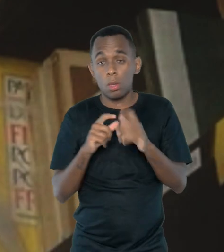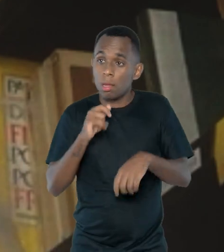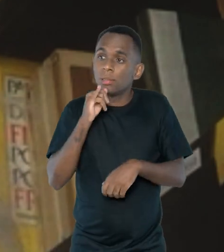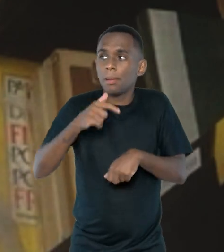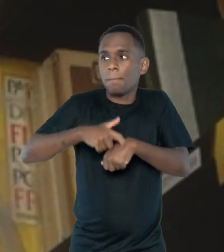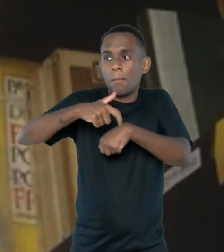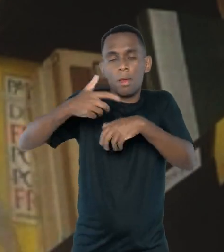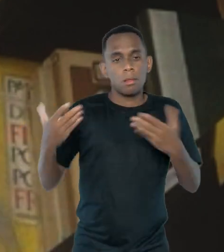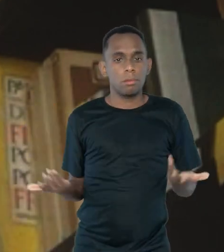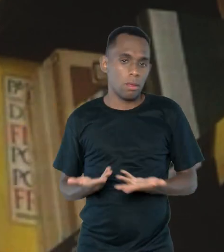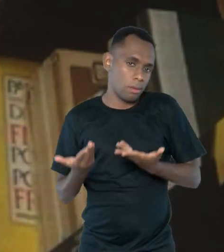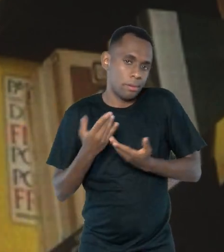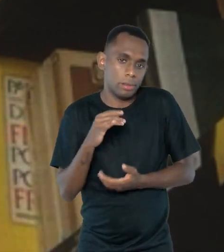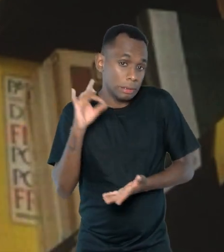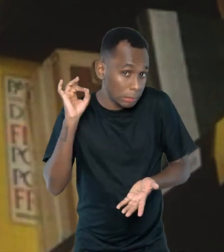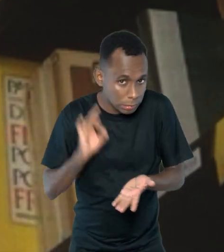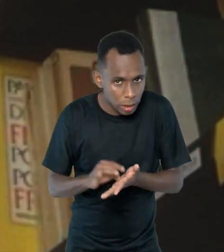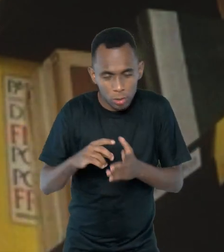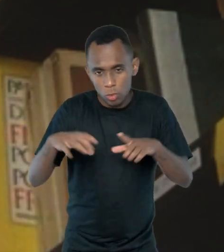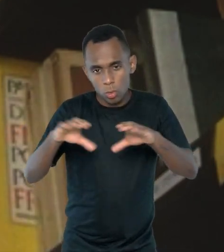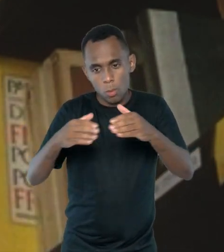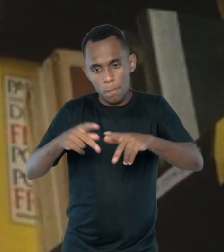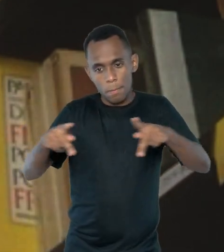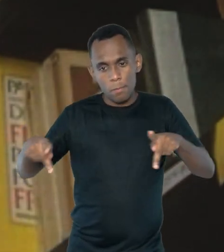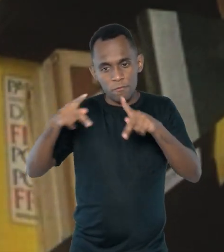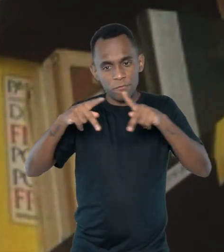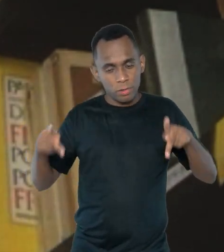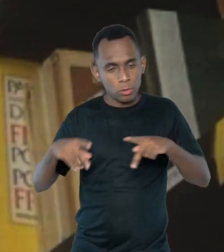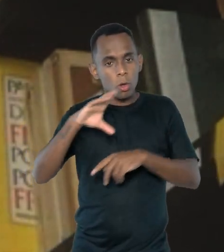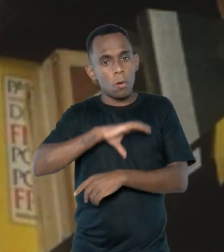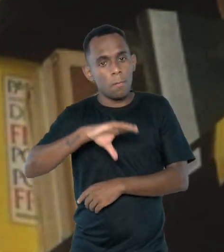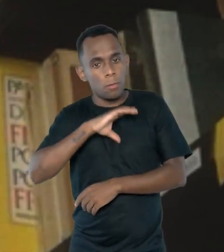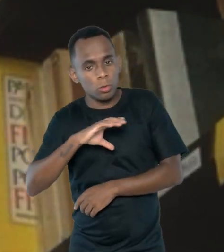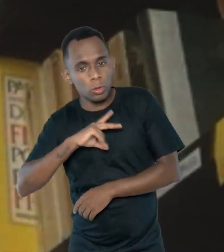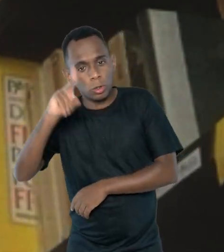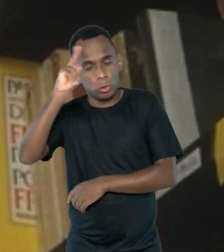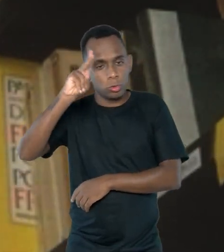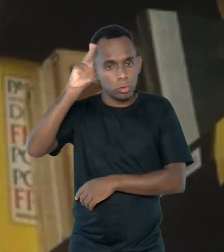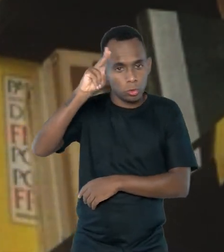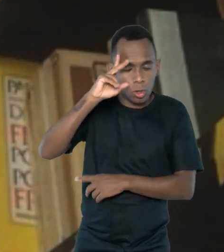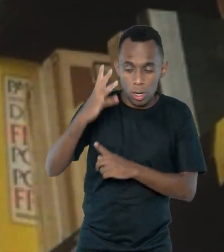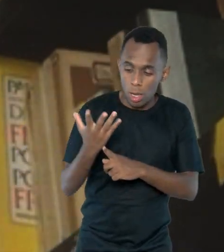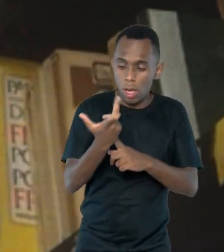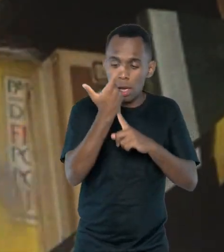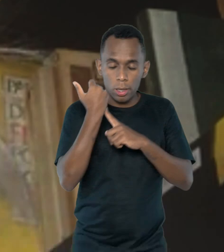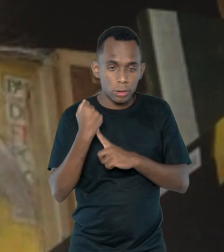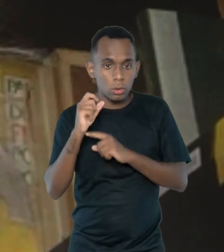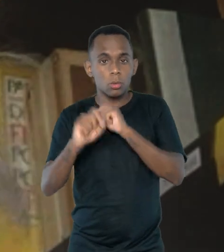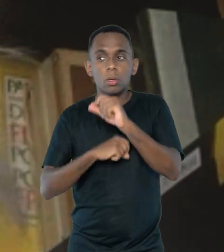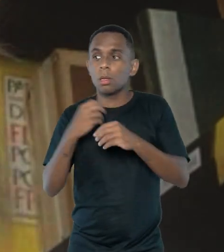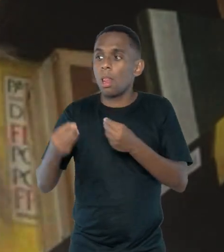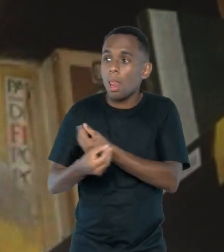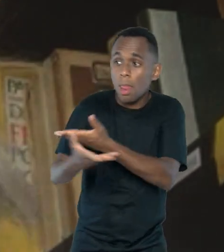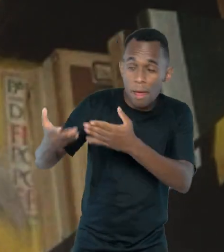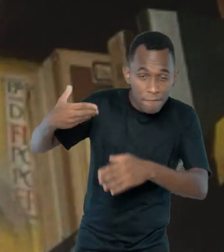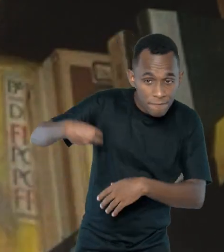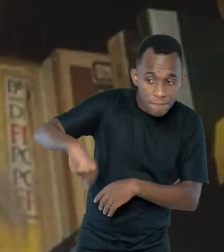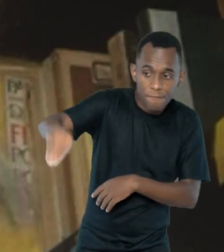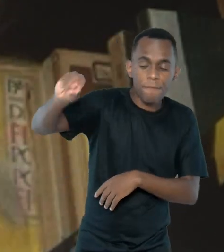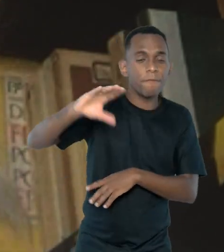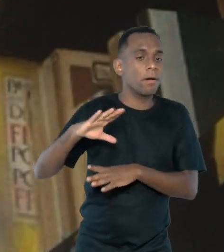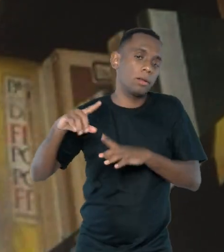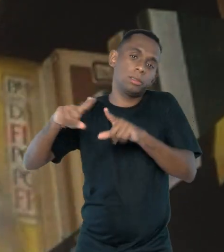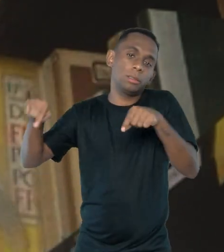esse, por exemplo, certamente os professores de português, de história, de arte, estão levando para a sala de aula o